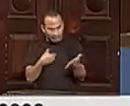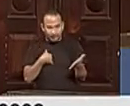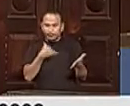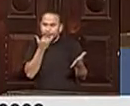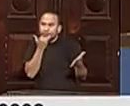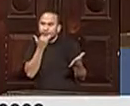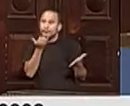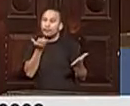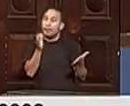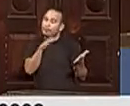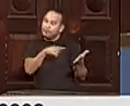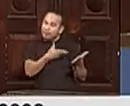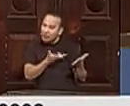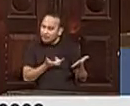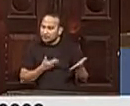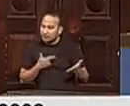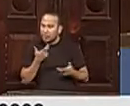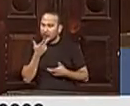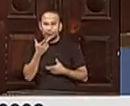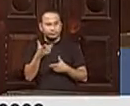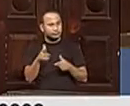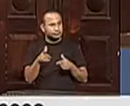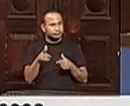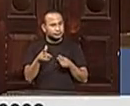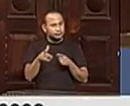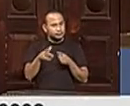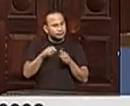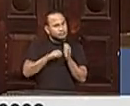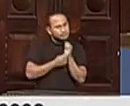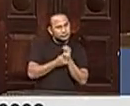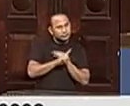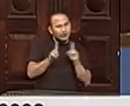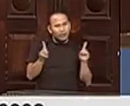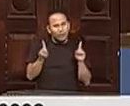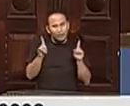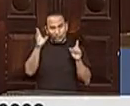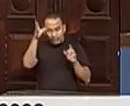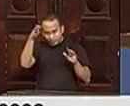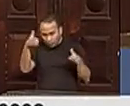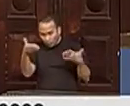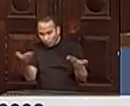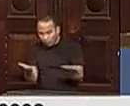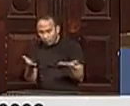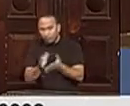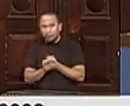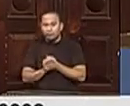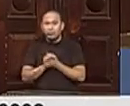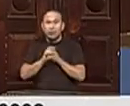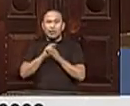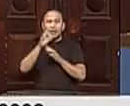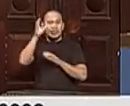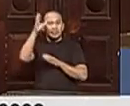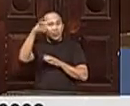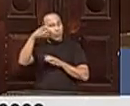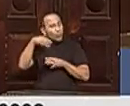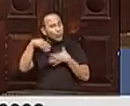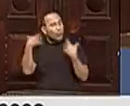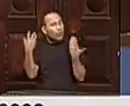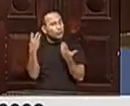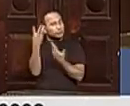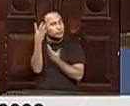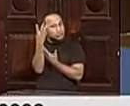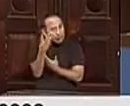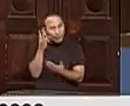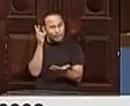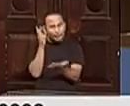Perdoem, mas isso não é uma questão de foro privado. A razão pela qual os 3,